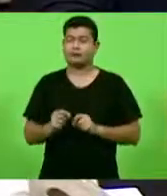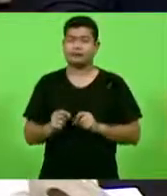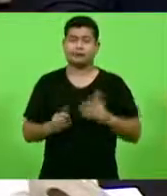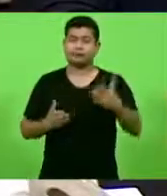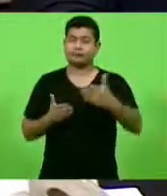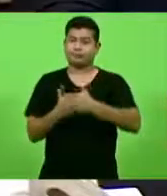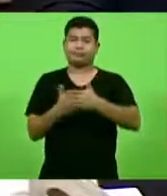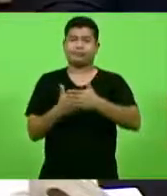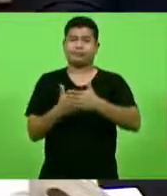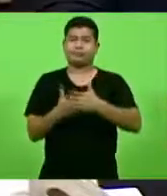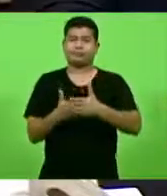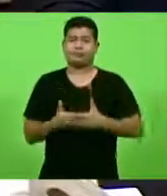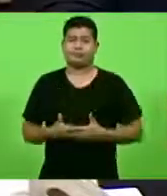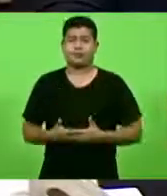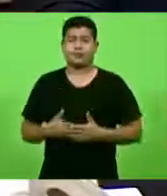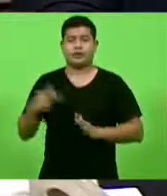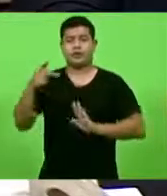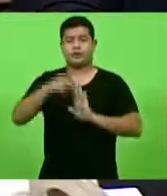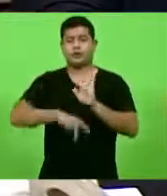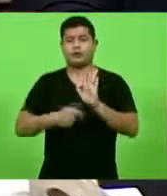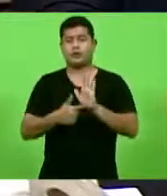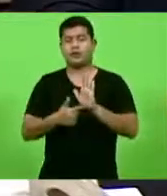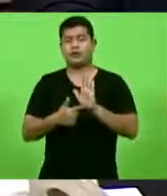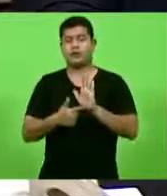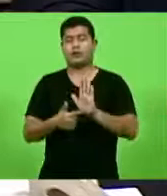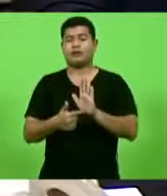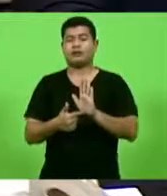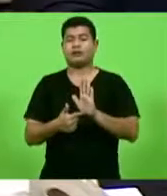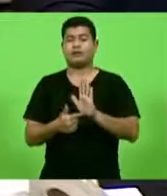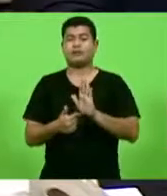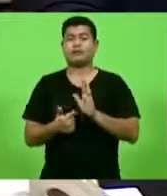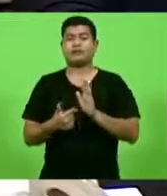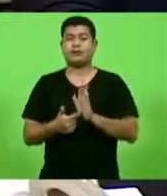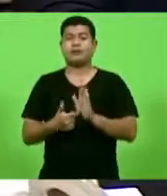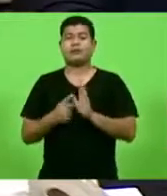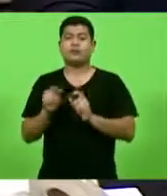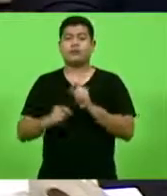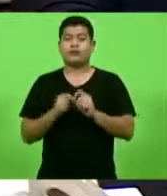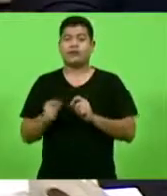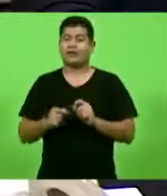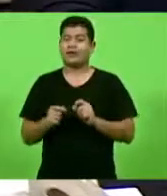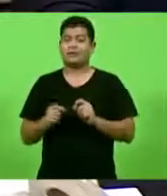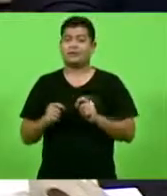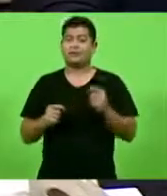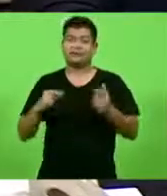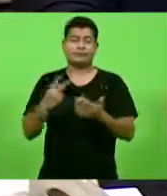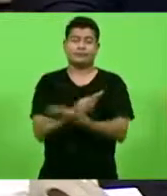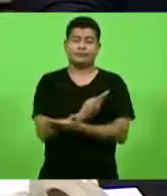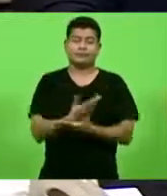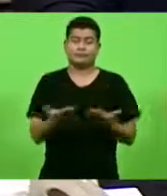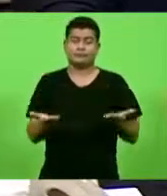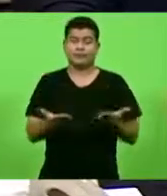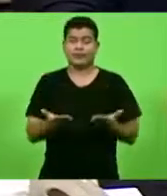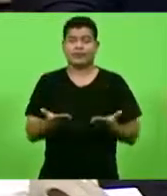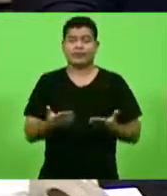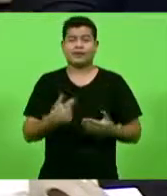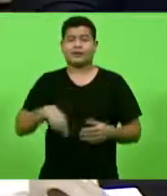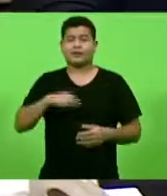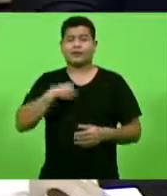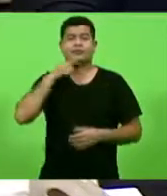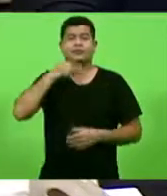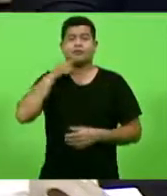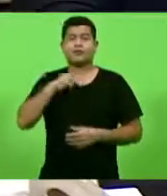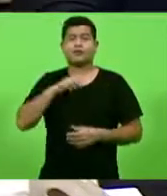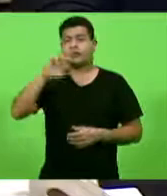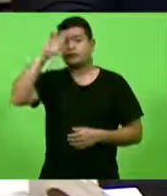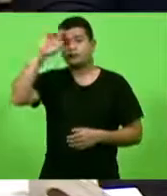projeto como está, ele apresenta esse vício inerente a ele que nós não temos como solucionar aqui com um